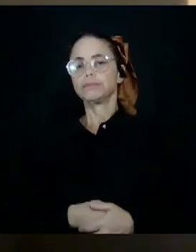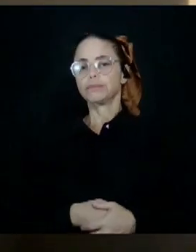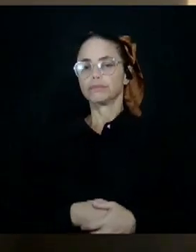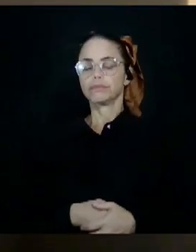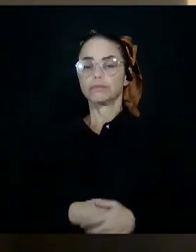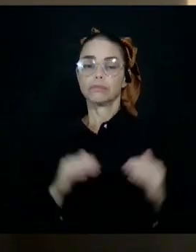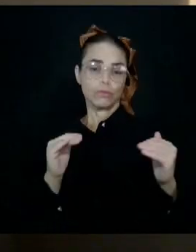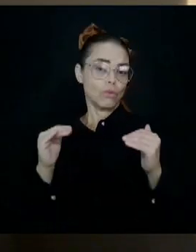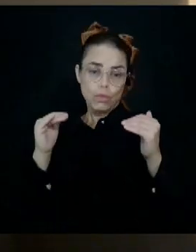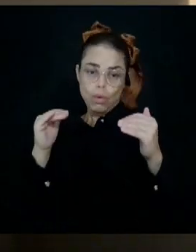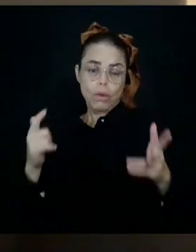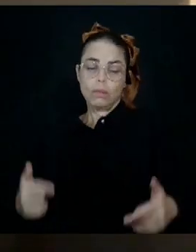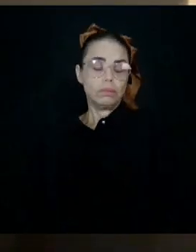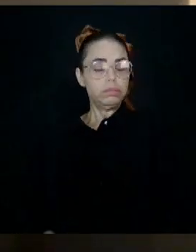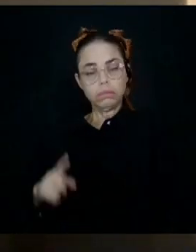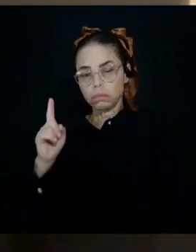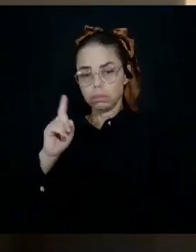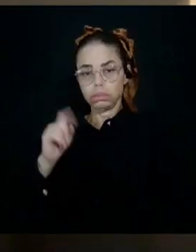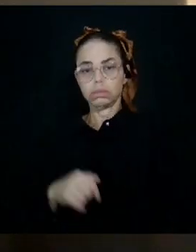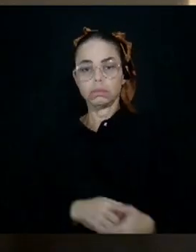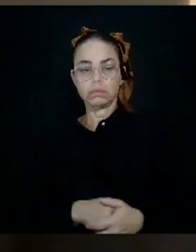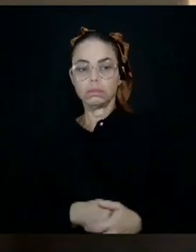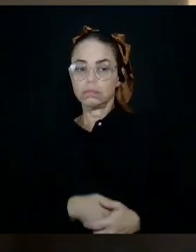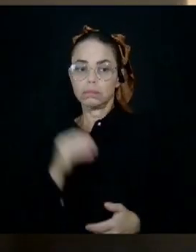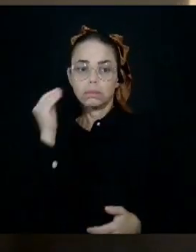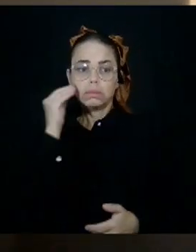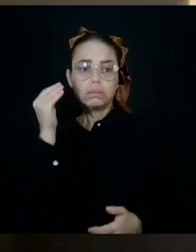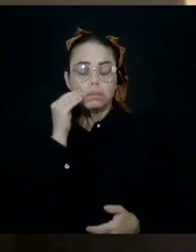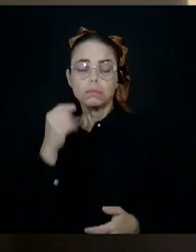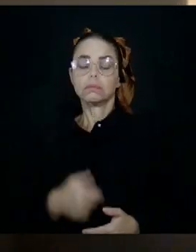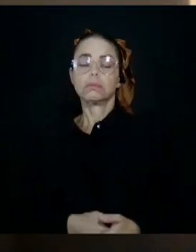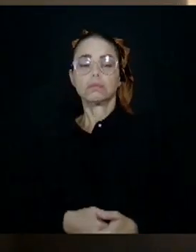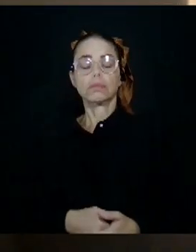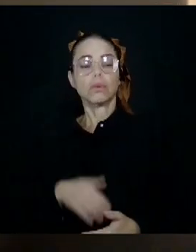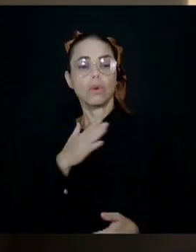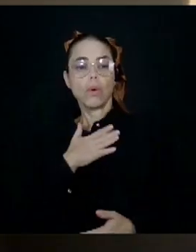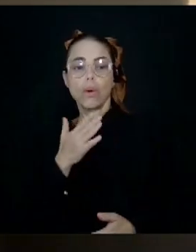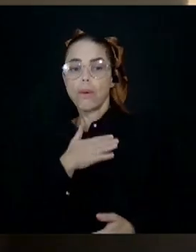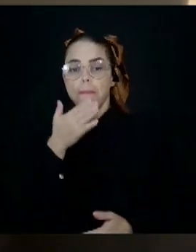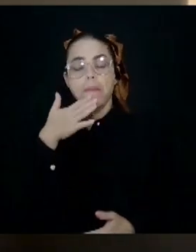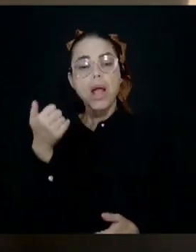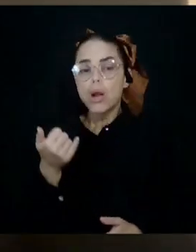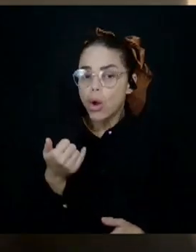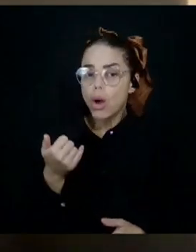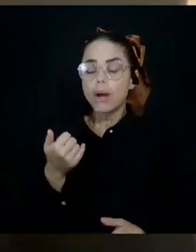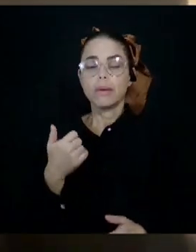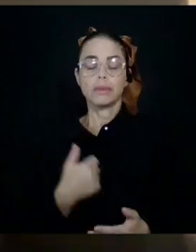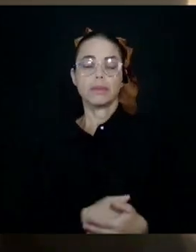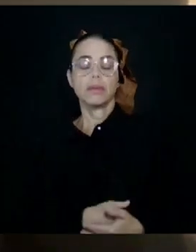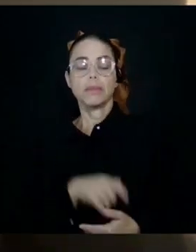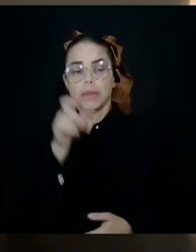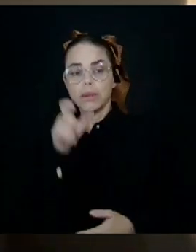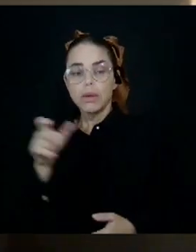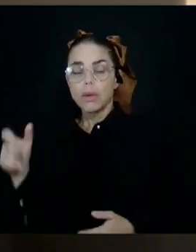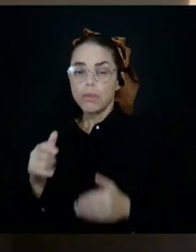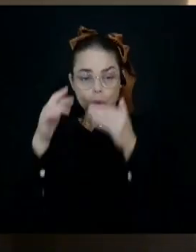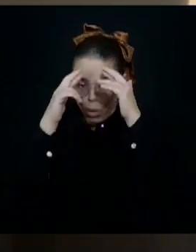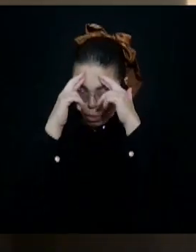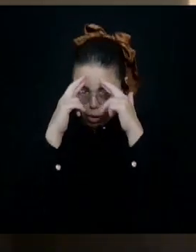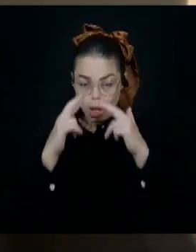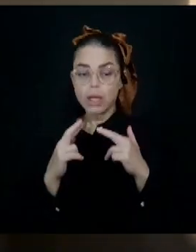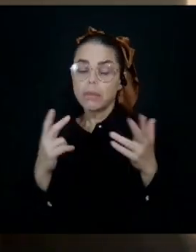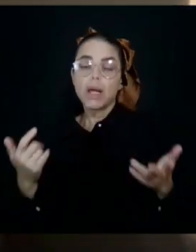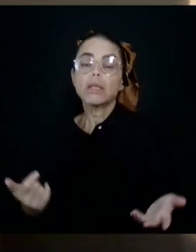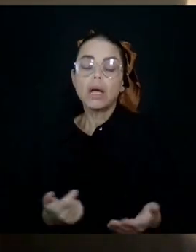uma mandona, ela está ali tentando exercer o papel dela da melhor forma possível para que as pessoas consigam executar as